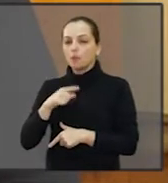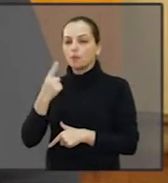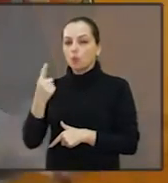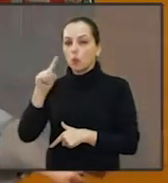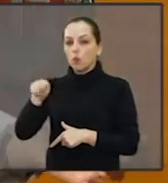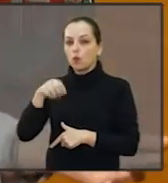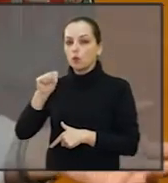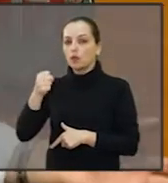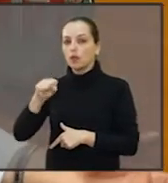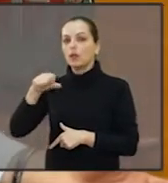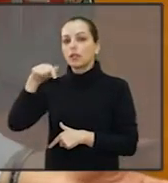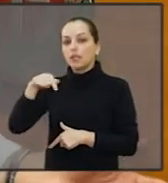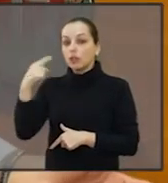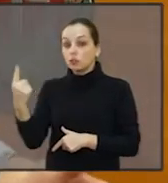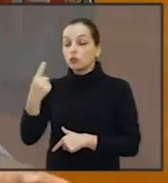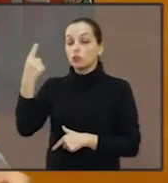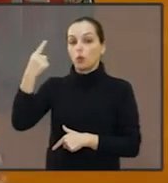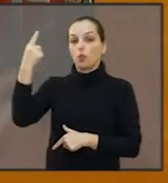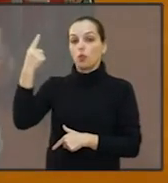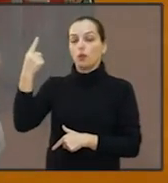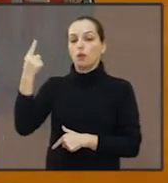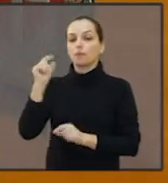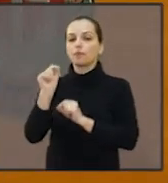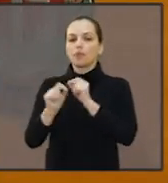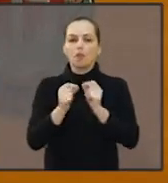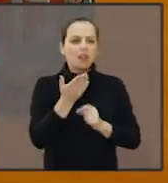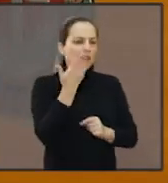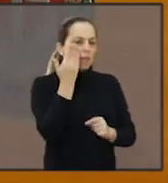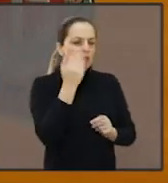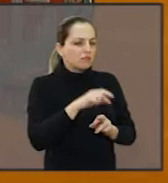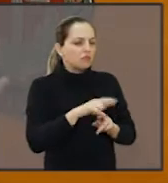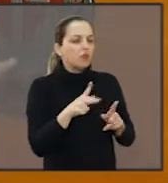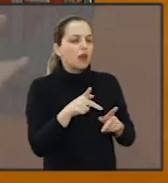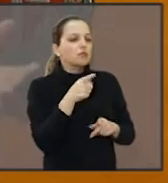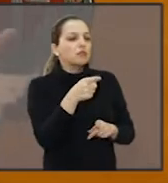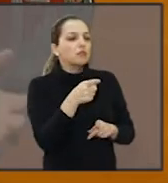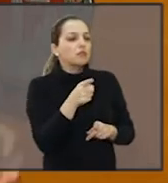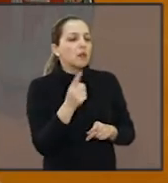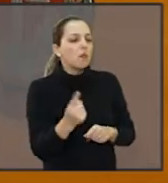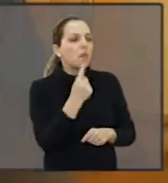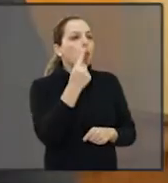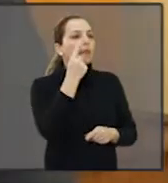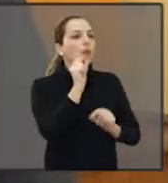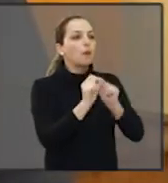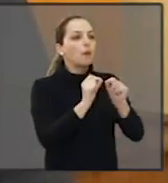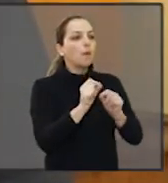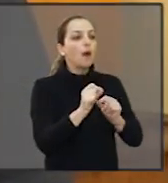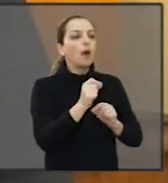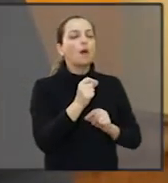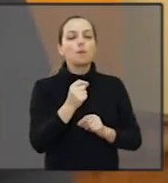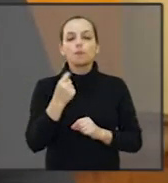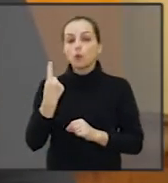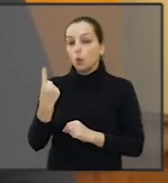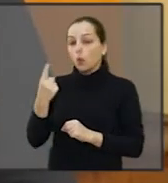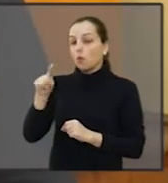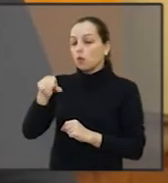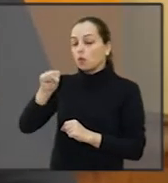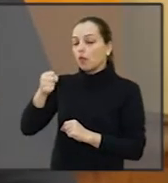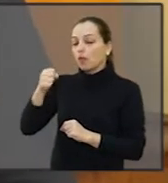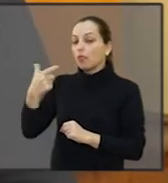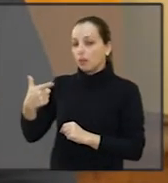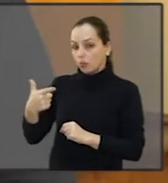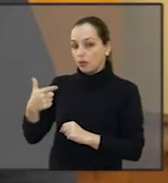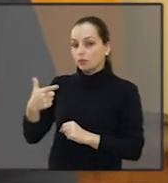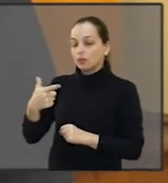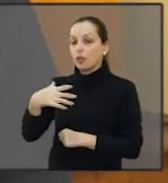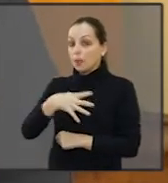Puxa, é baixinho perto dos outros, né? Mas antigamente não era assim não, né? Você quanto você tem de altura? 1,82. Mais ou menos a altura do menino, né? Meu